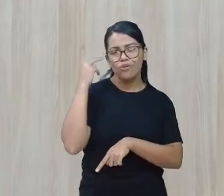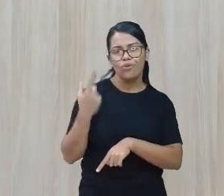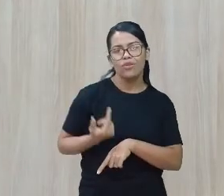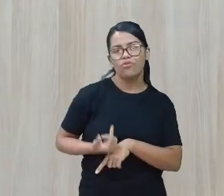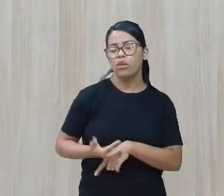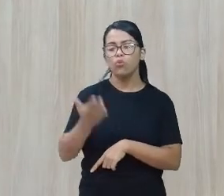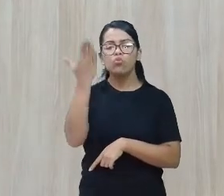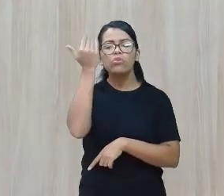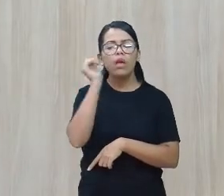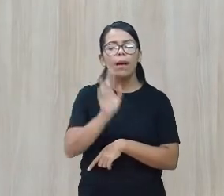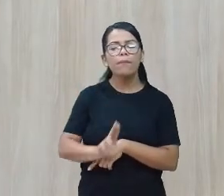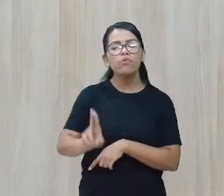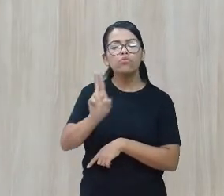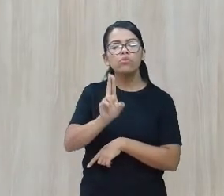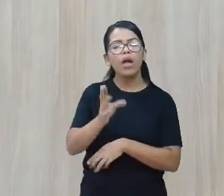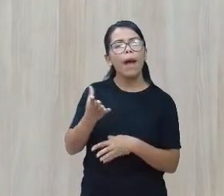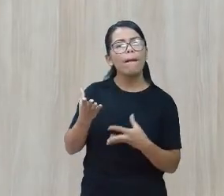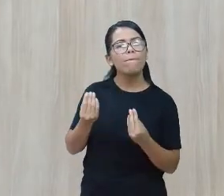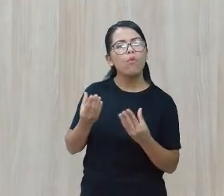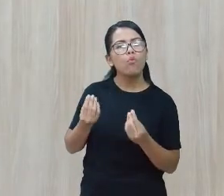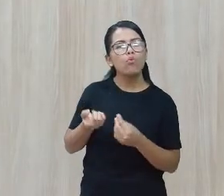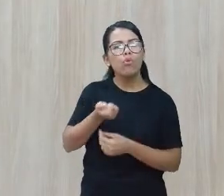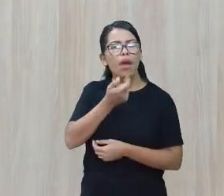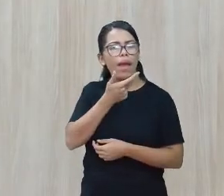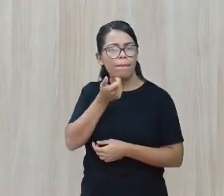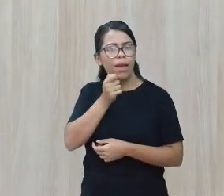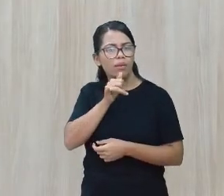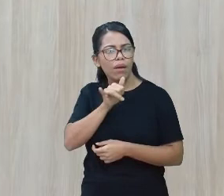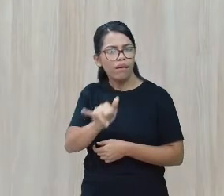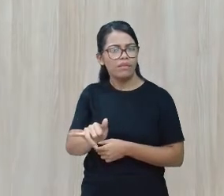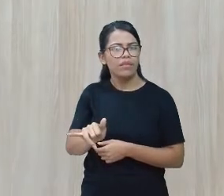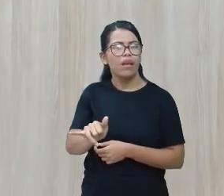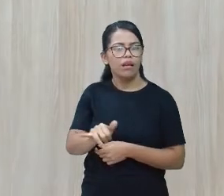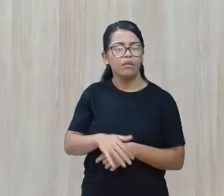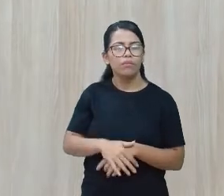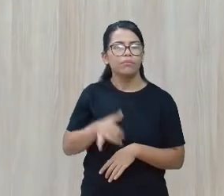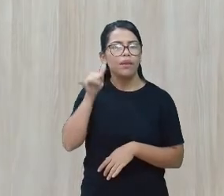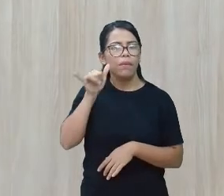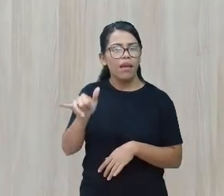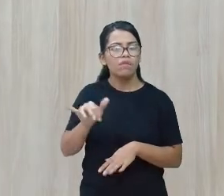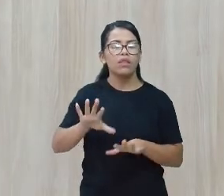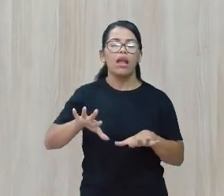isso com as pessoas, as jovens, não estão sabendo realmente como usar